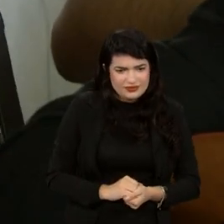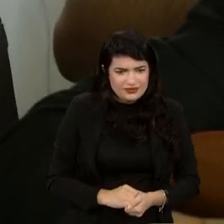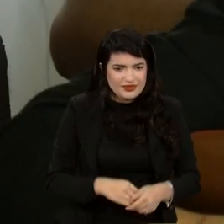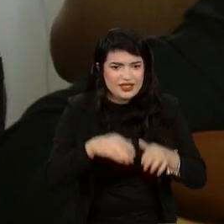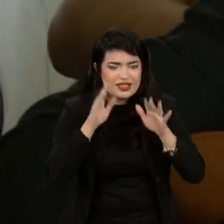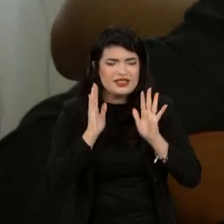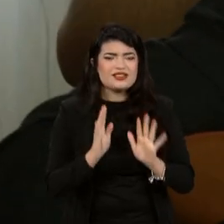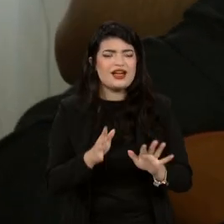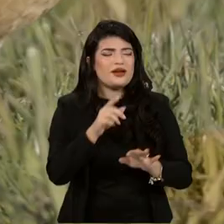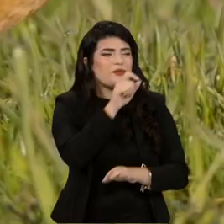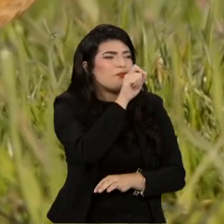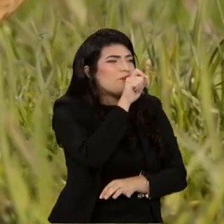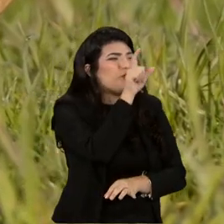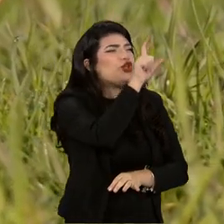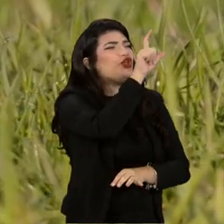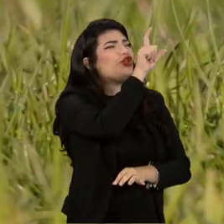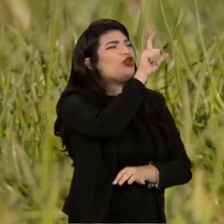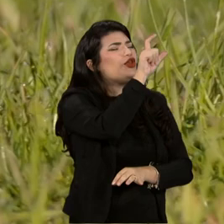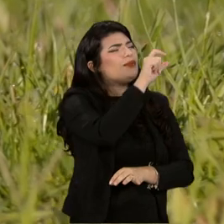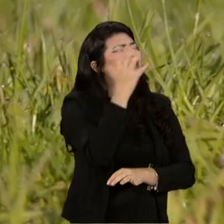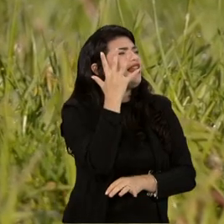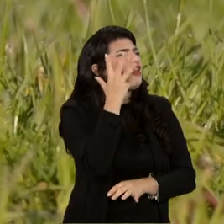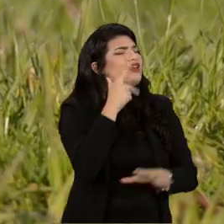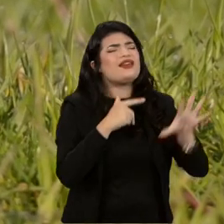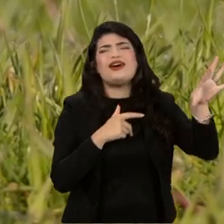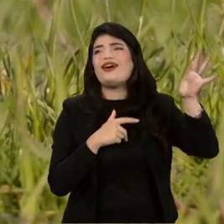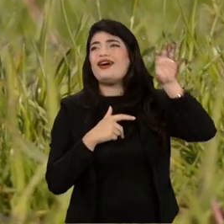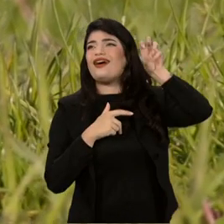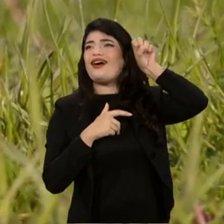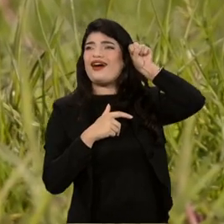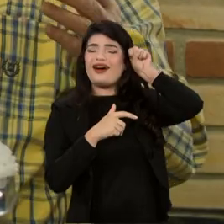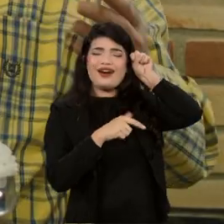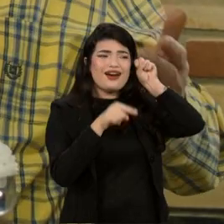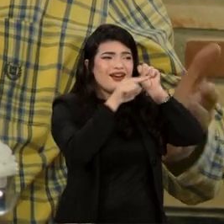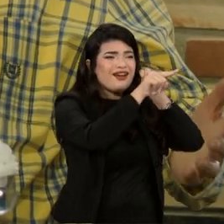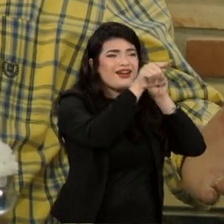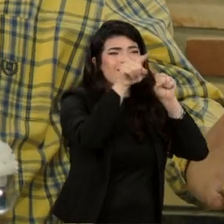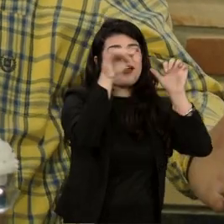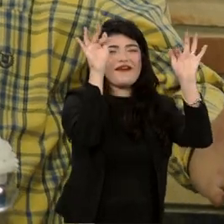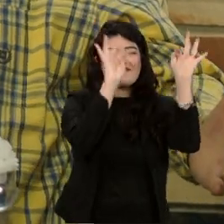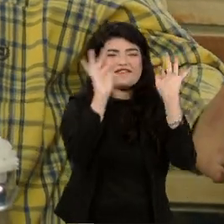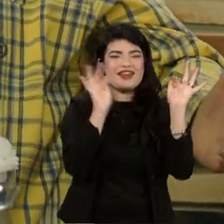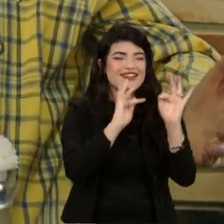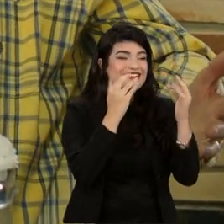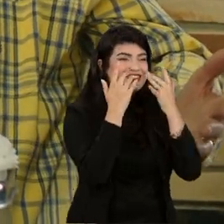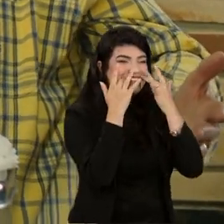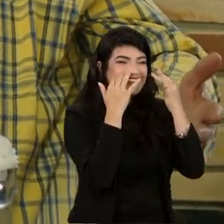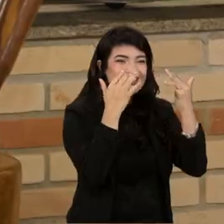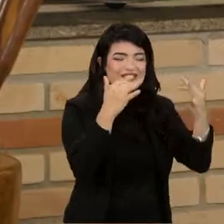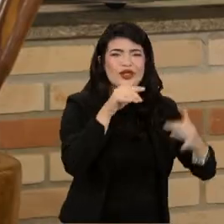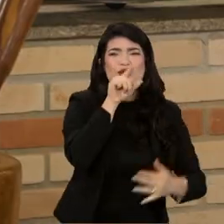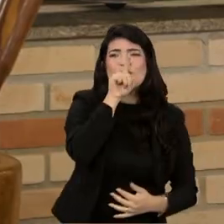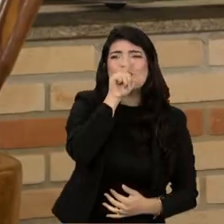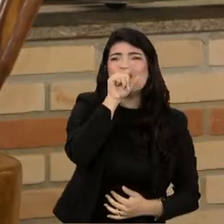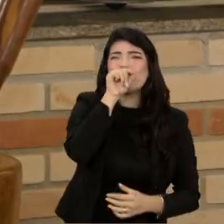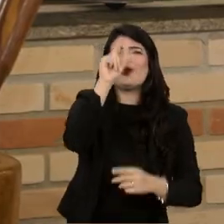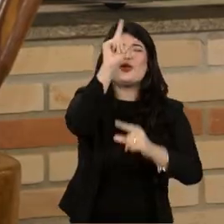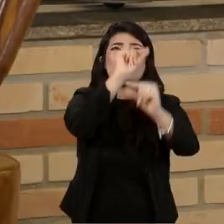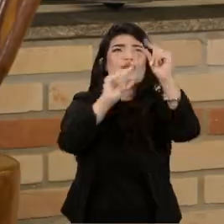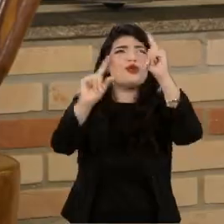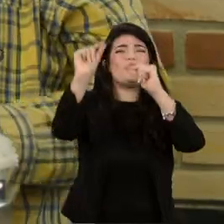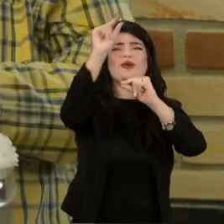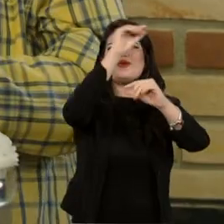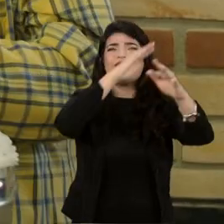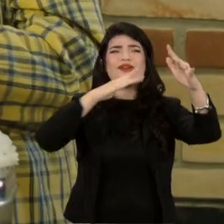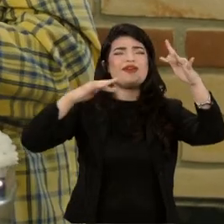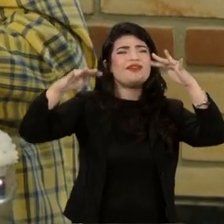Ouvir e sabia cantando e a Juriti. E a felicidade de um bem que vi, que parece